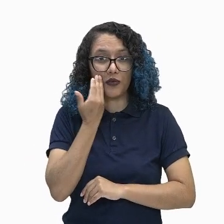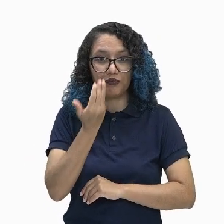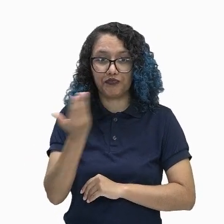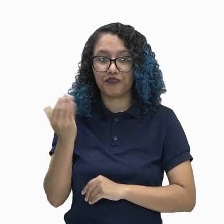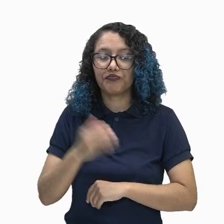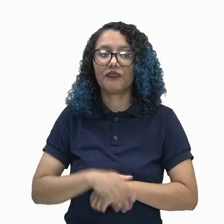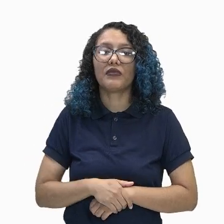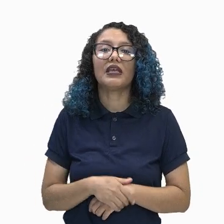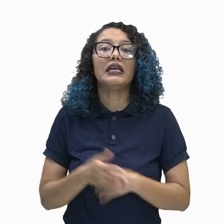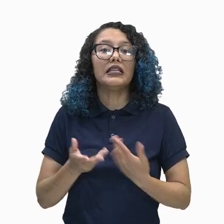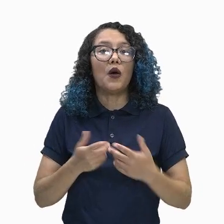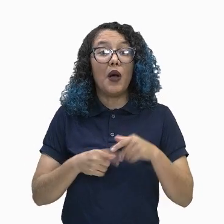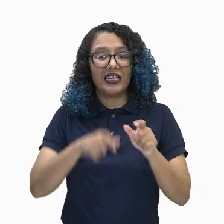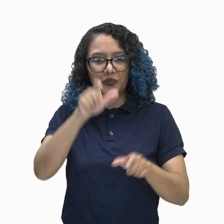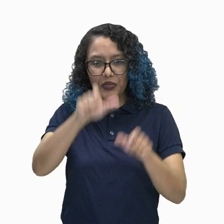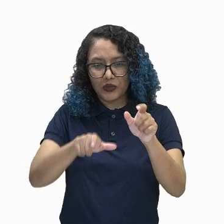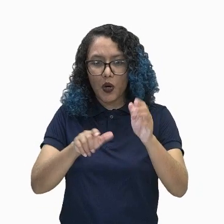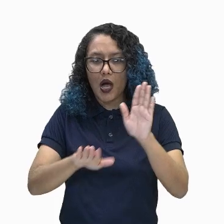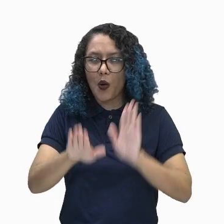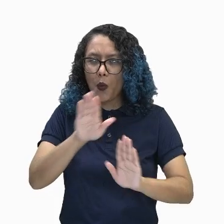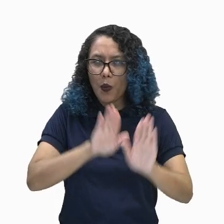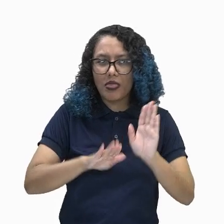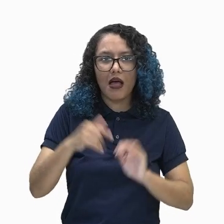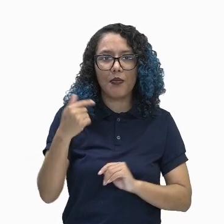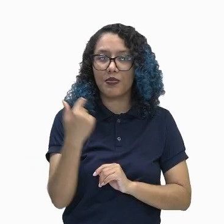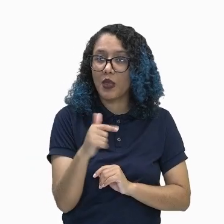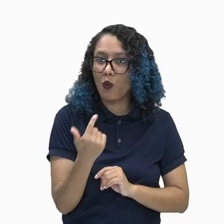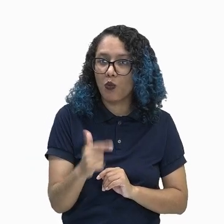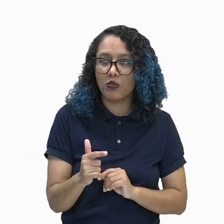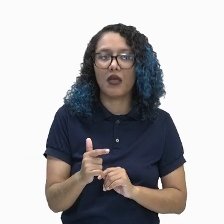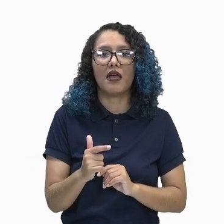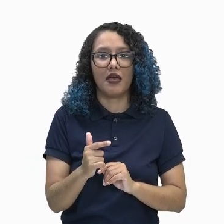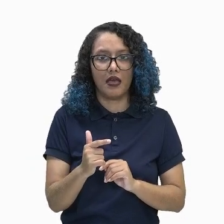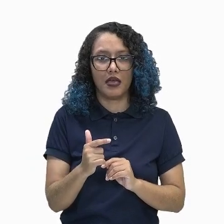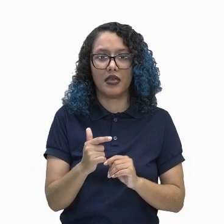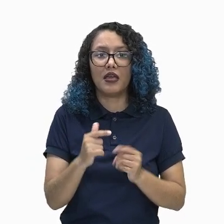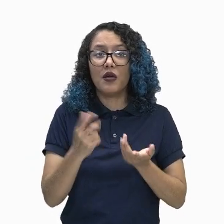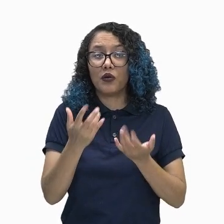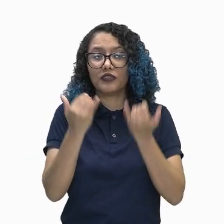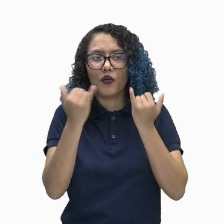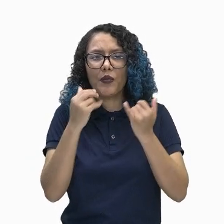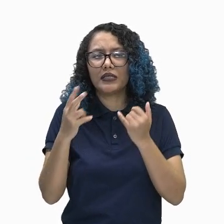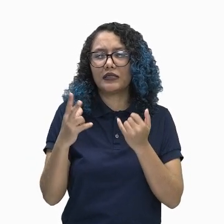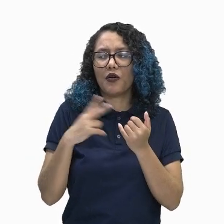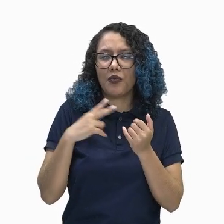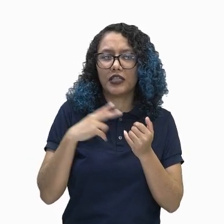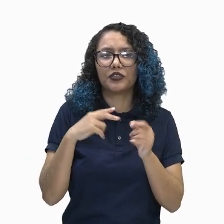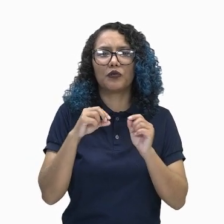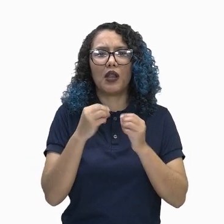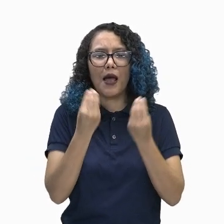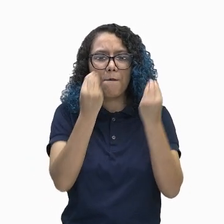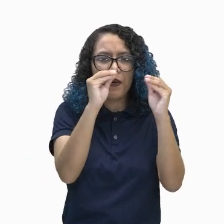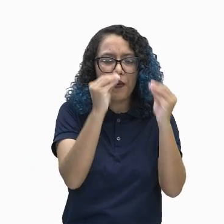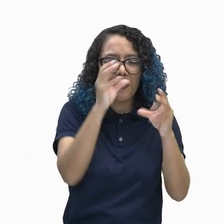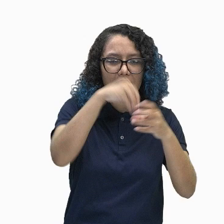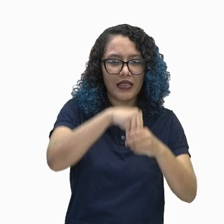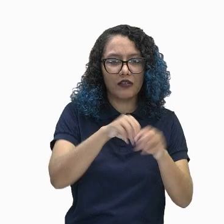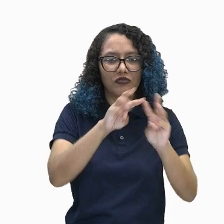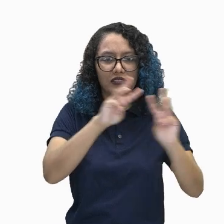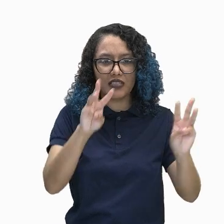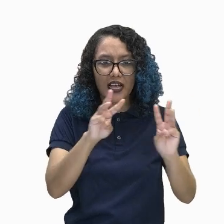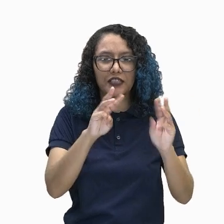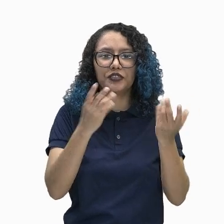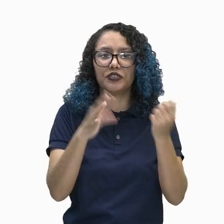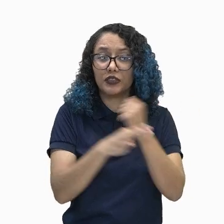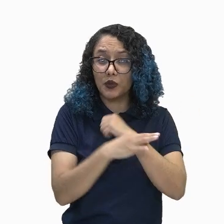as pessoas são descuidadas com seus dados pessoais, compartilhando informações em sites não seguros ou clicando